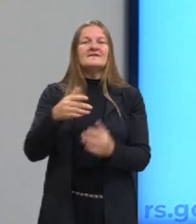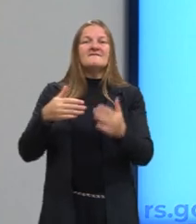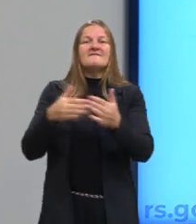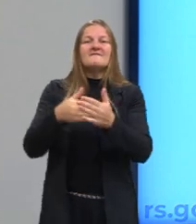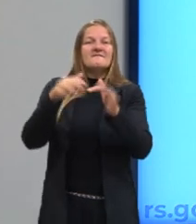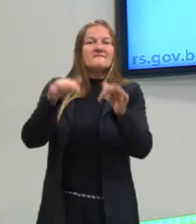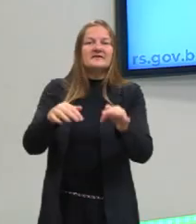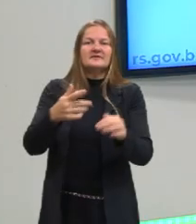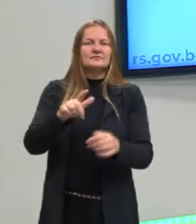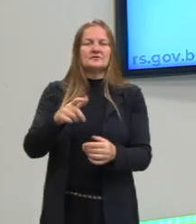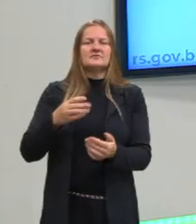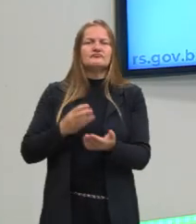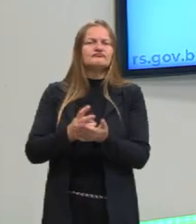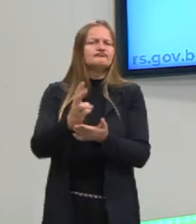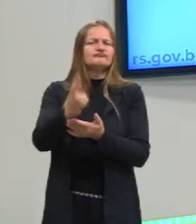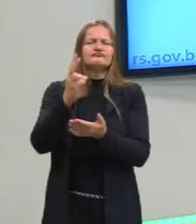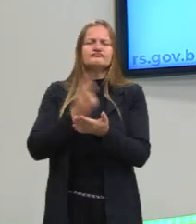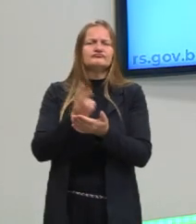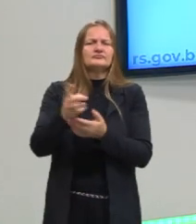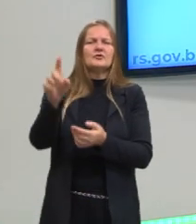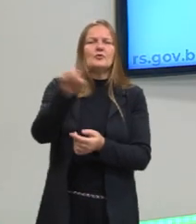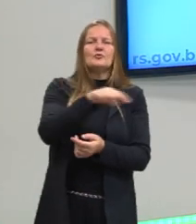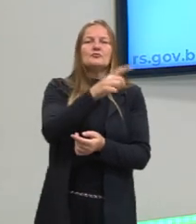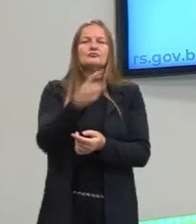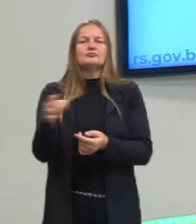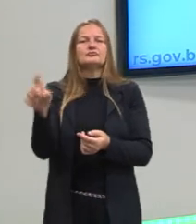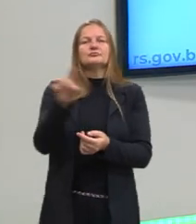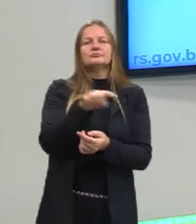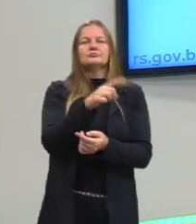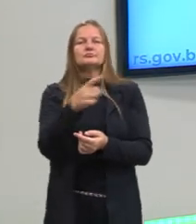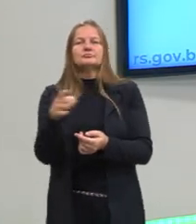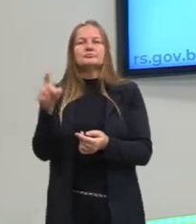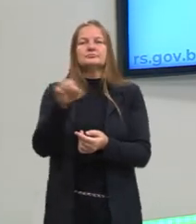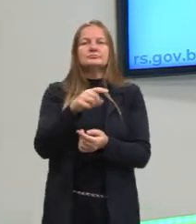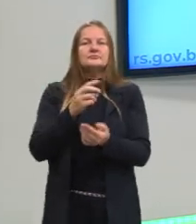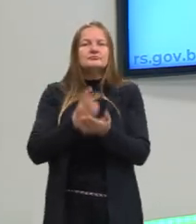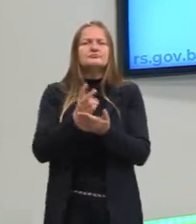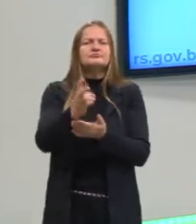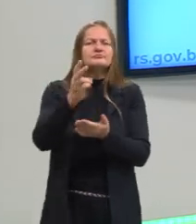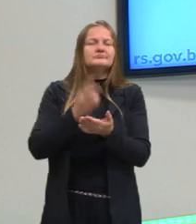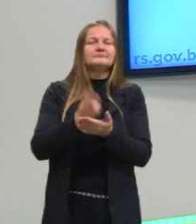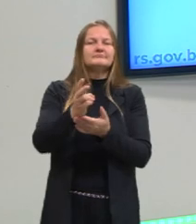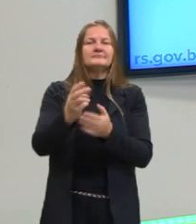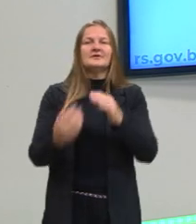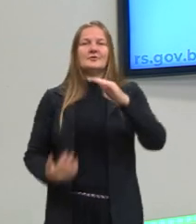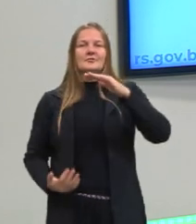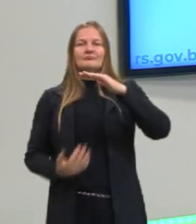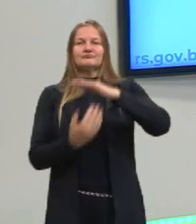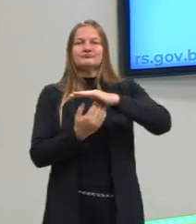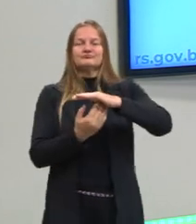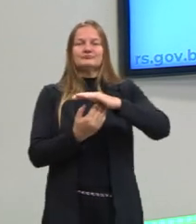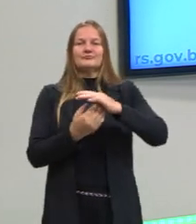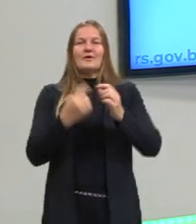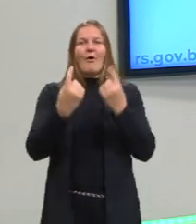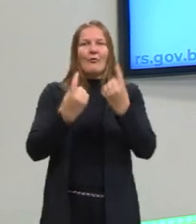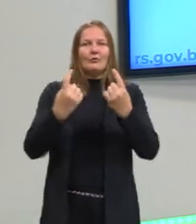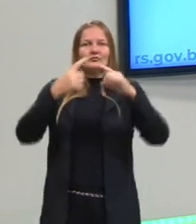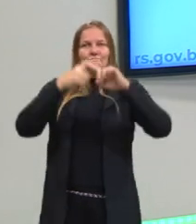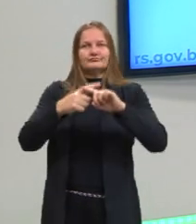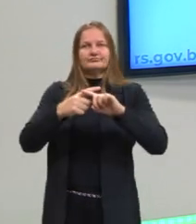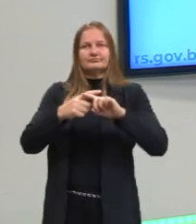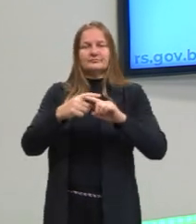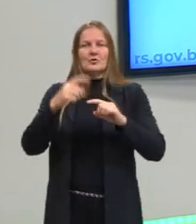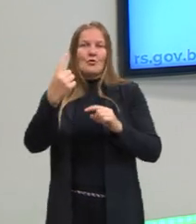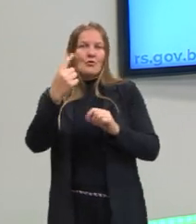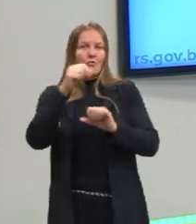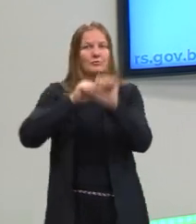propõe que era possível é o ser humano já estava apto a chegar o conhecimento é é bem oposto do que